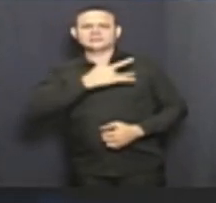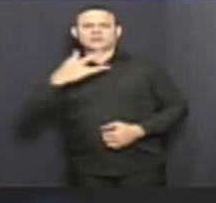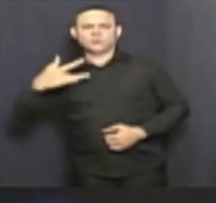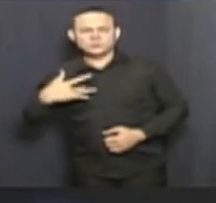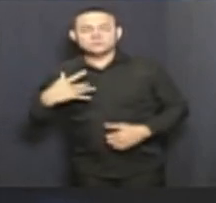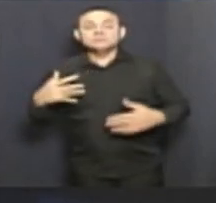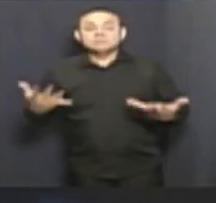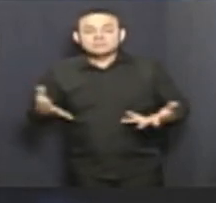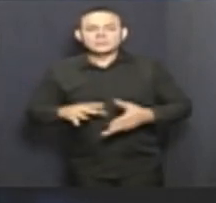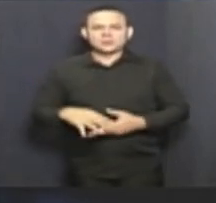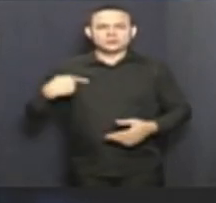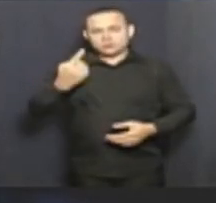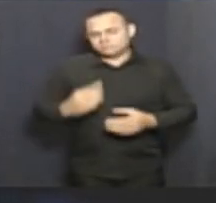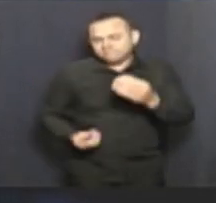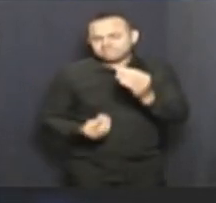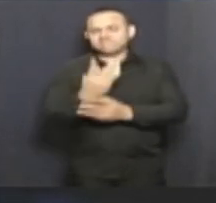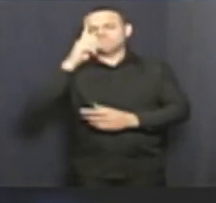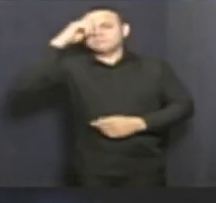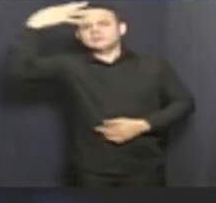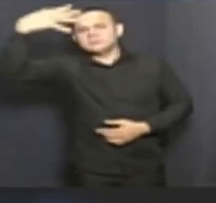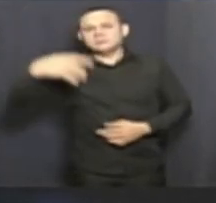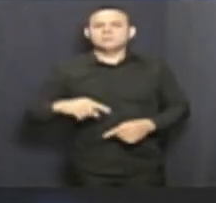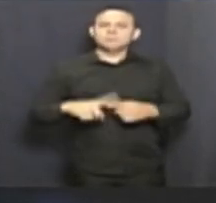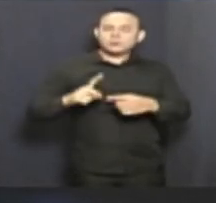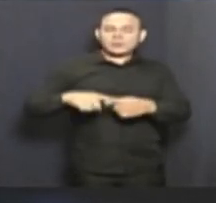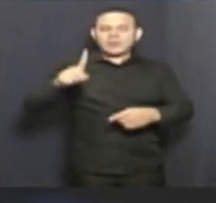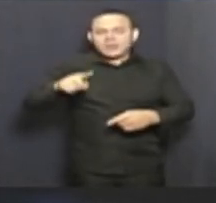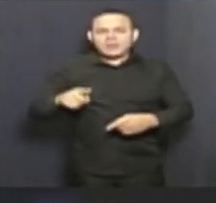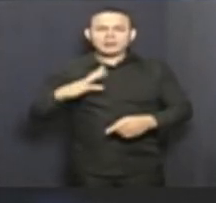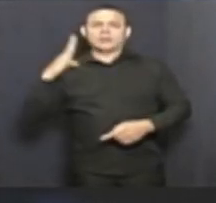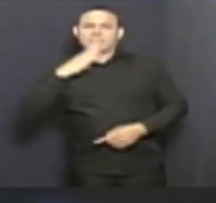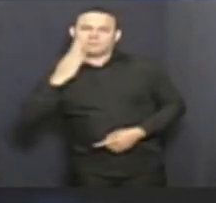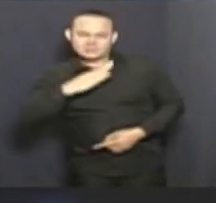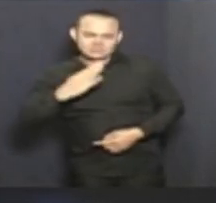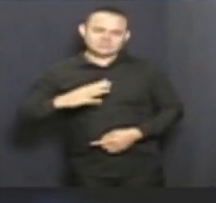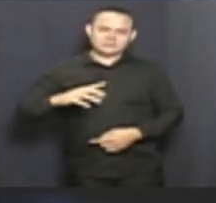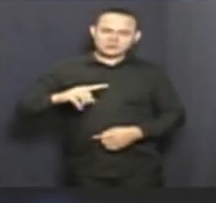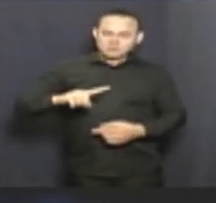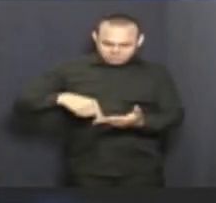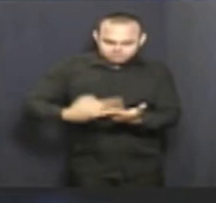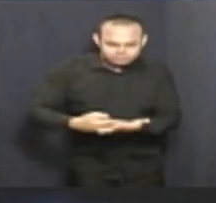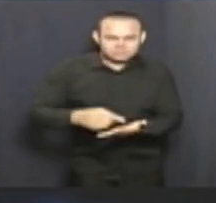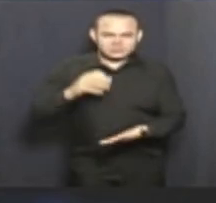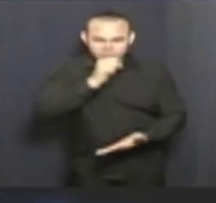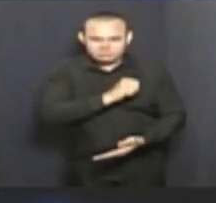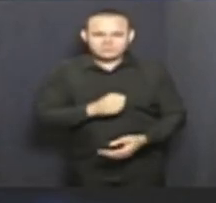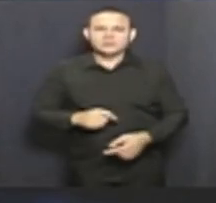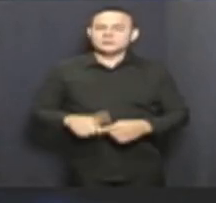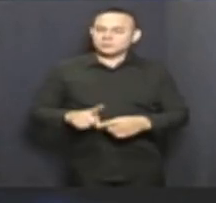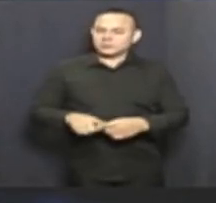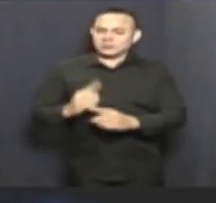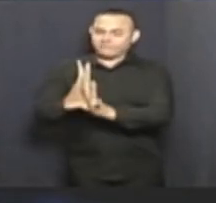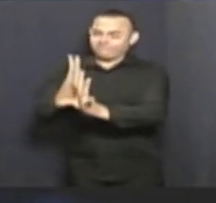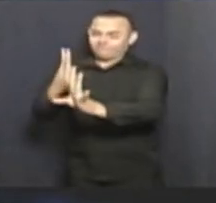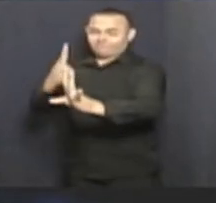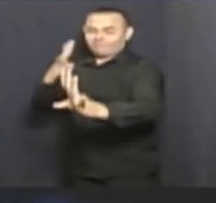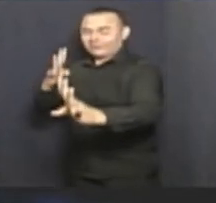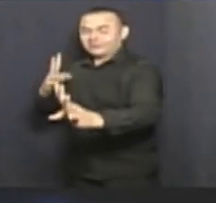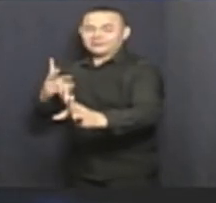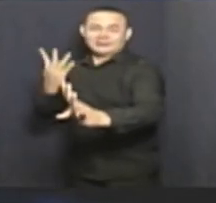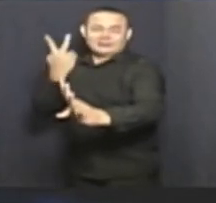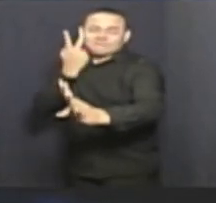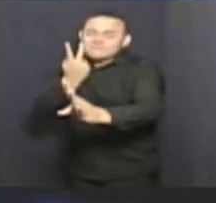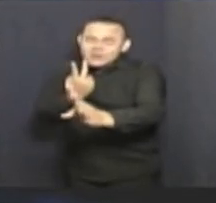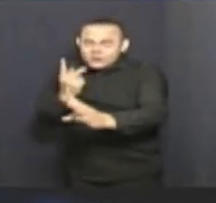quando começou o governo e é um emergencial nós tiramos 66 mil pessoas numa vila da vergonha porque